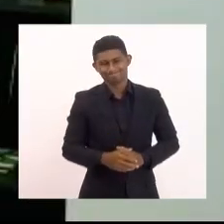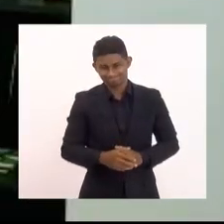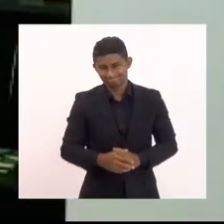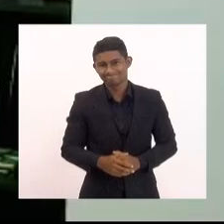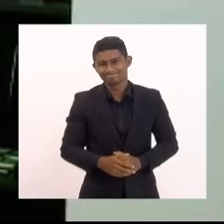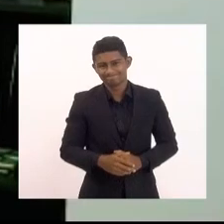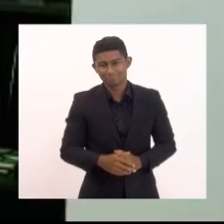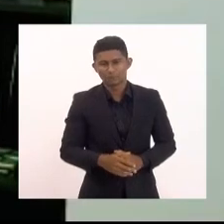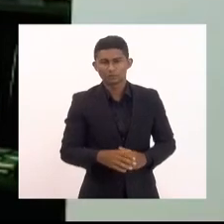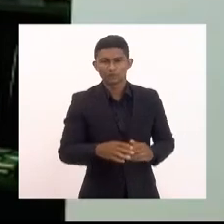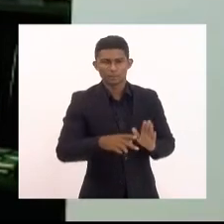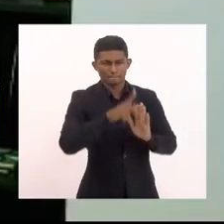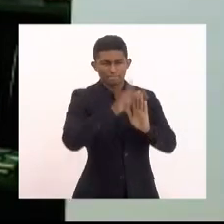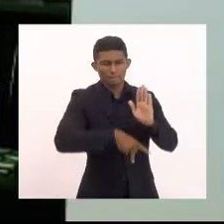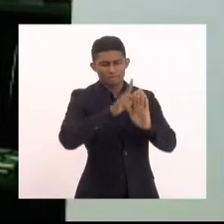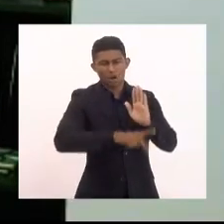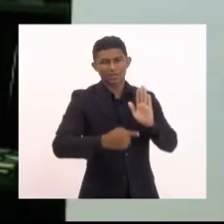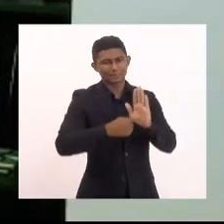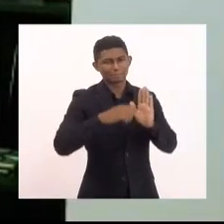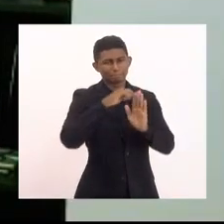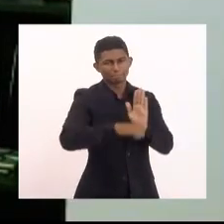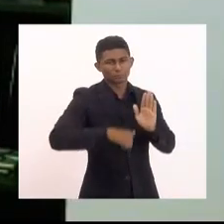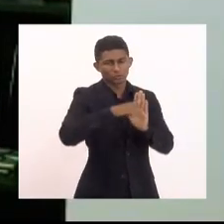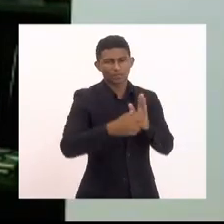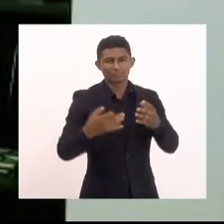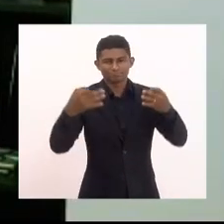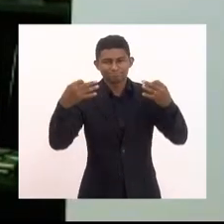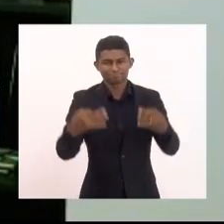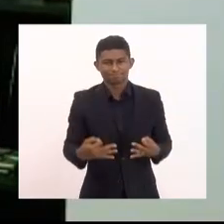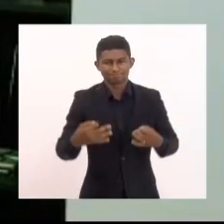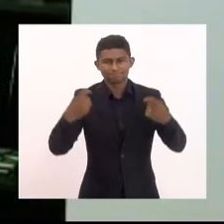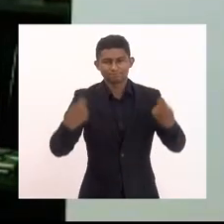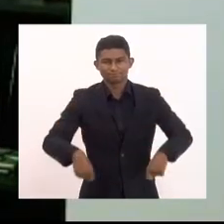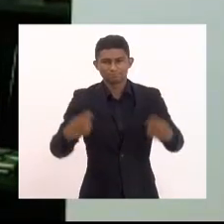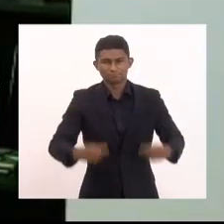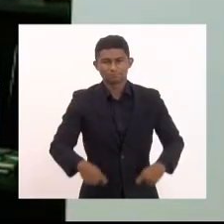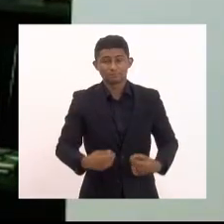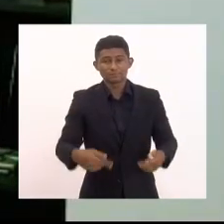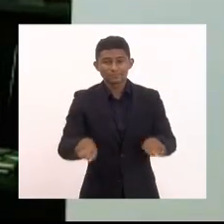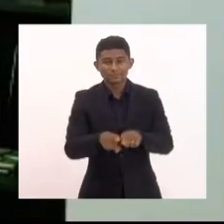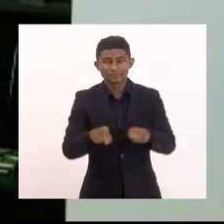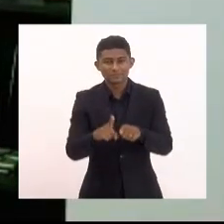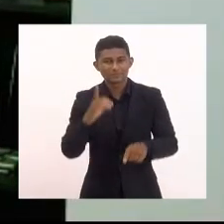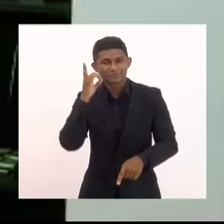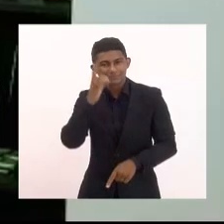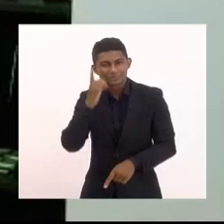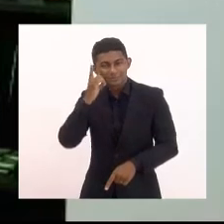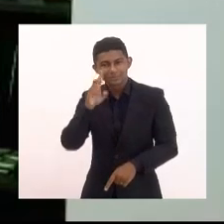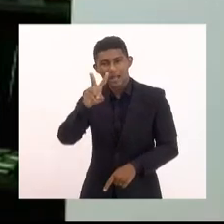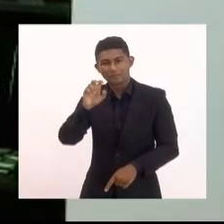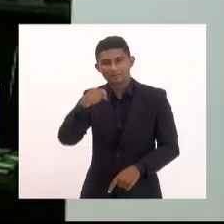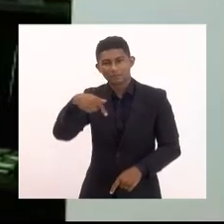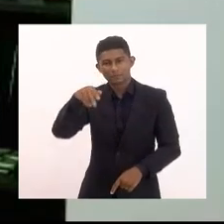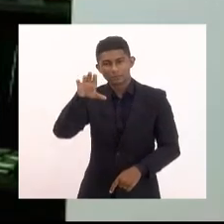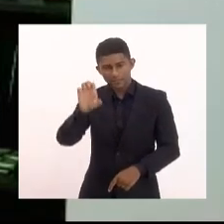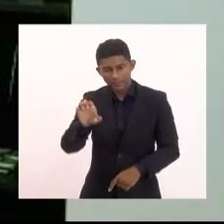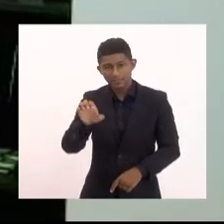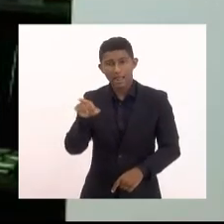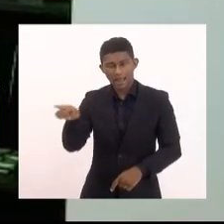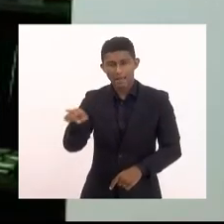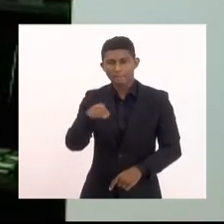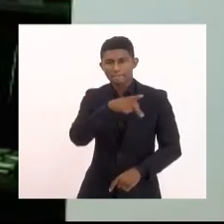aperfeiçoamento do projeto. Além do mais, deputado Valdec preside, e eu faço